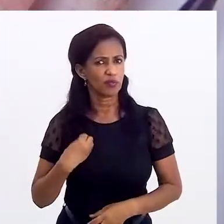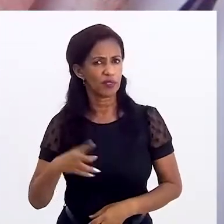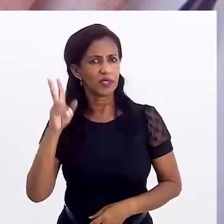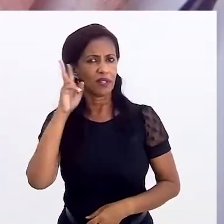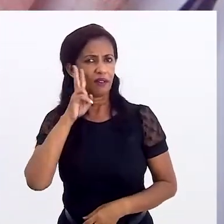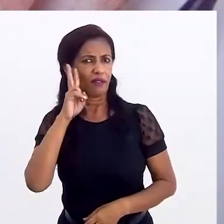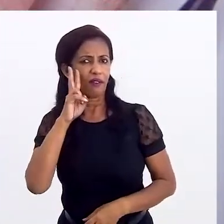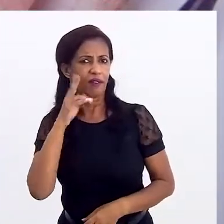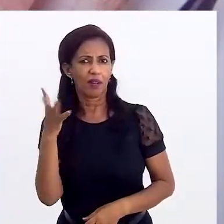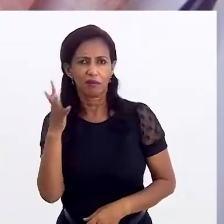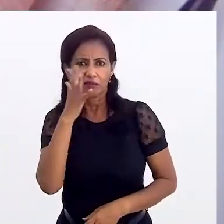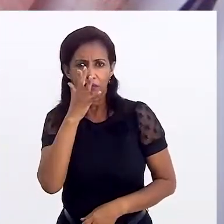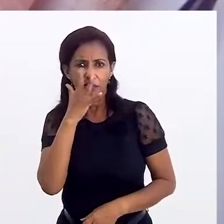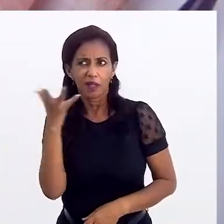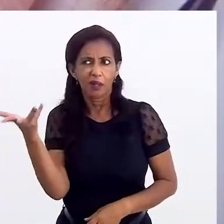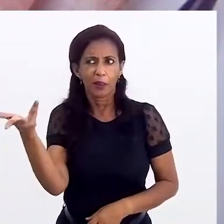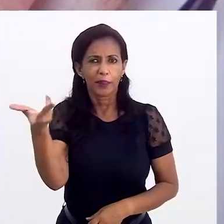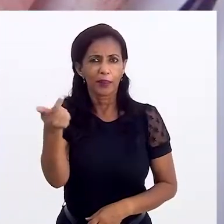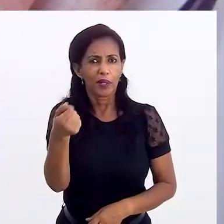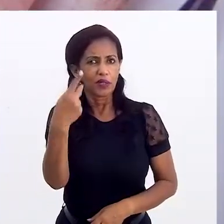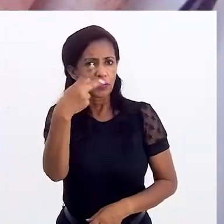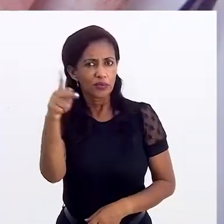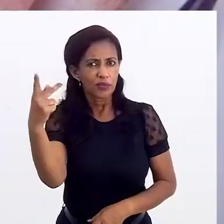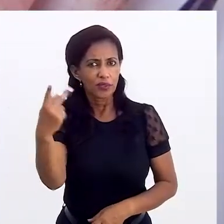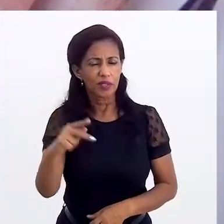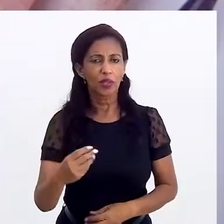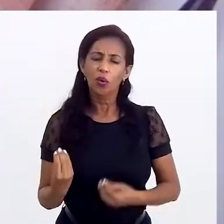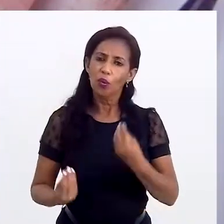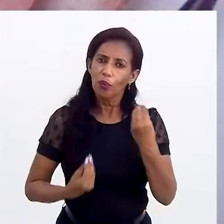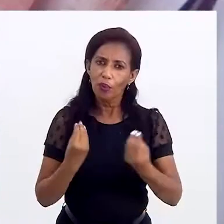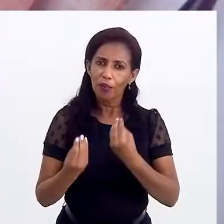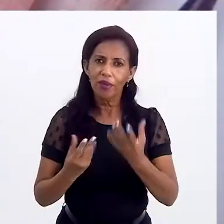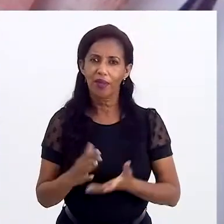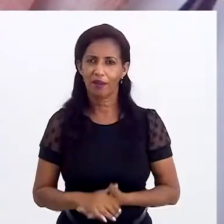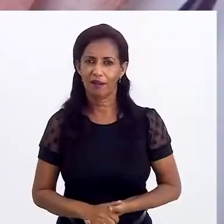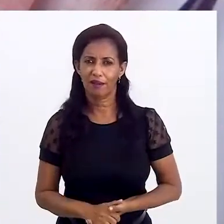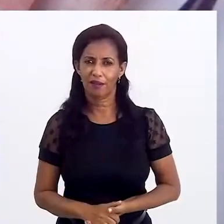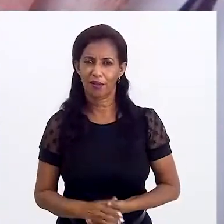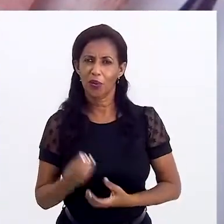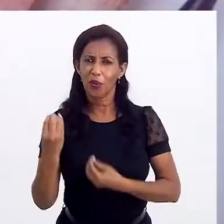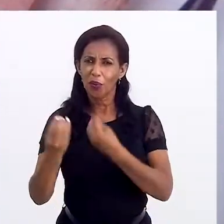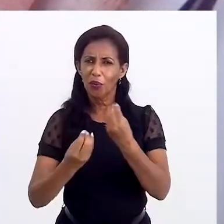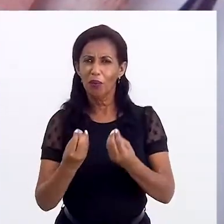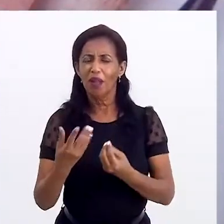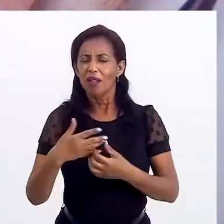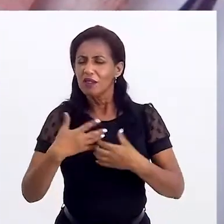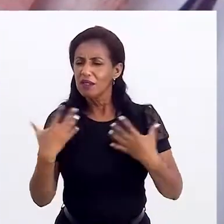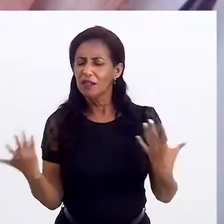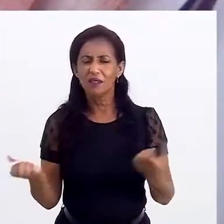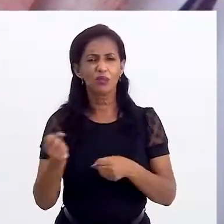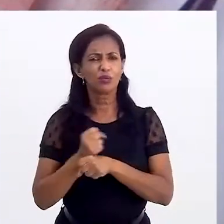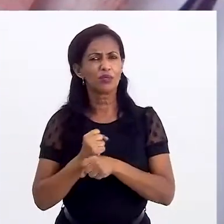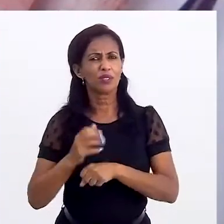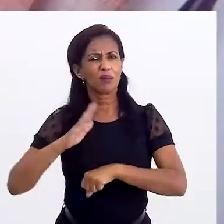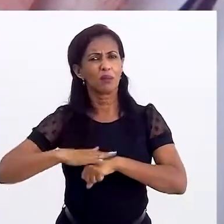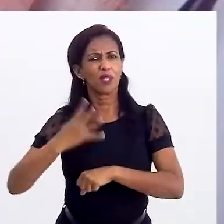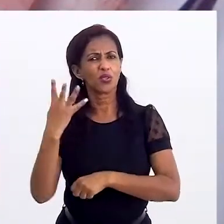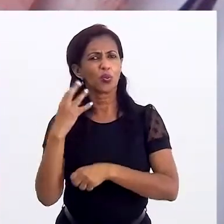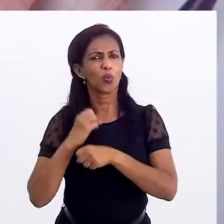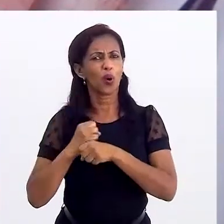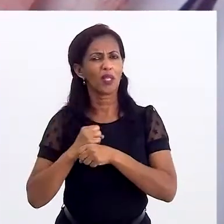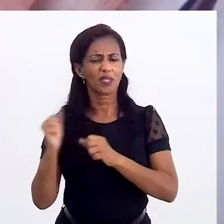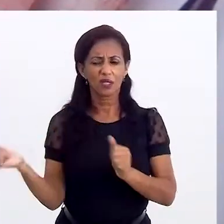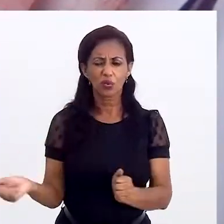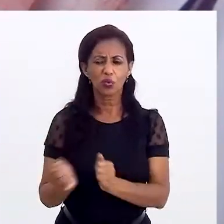histórias inspiradoras de vocês, como é que é isso? Como é que foi isso para vocês? Tantos anos de convivência, mais de 40 anos